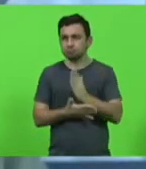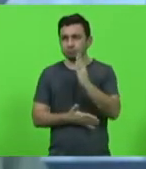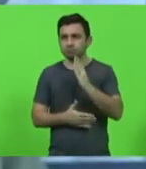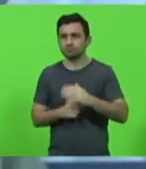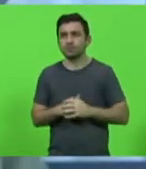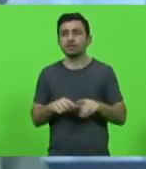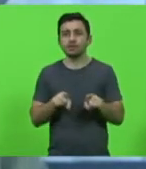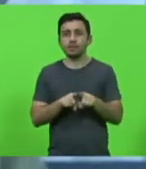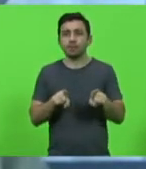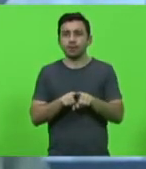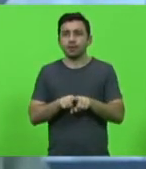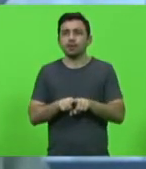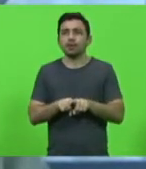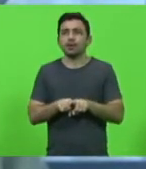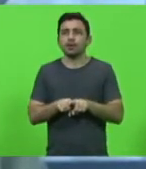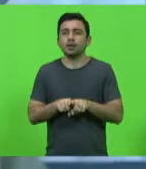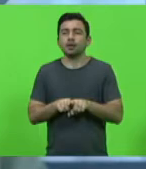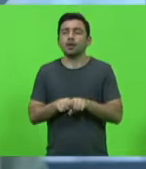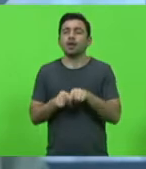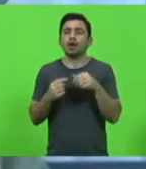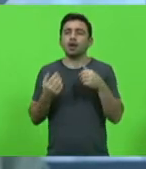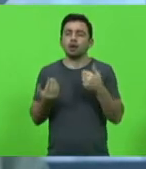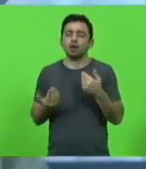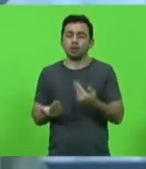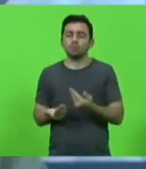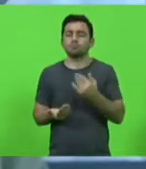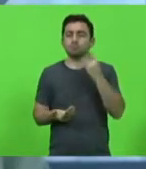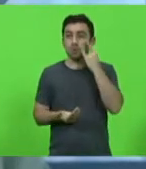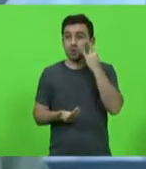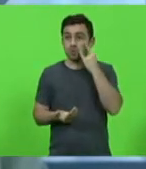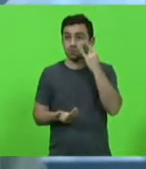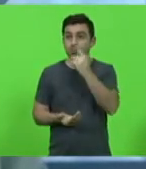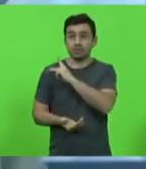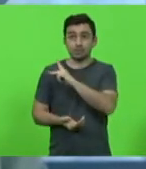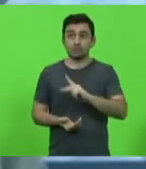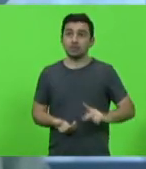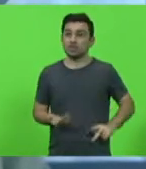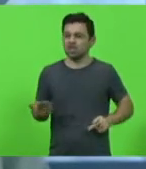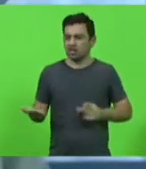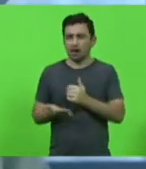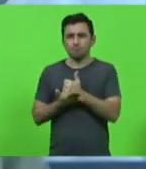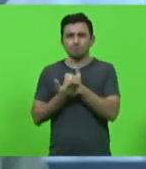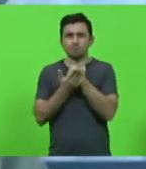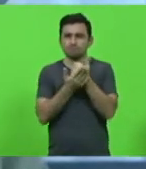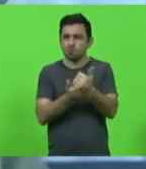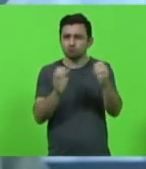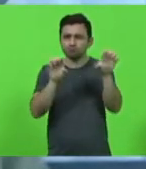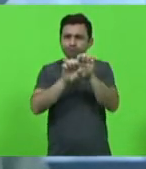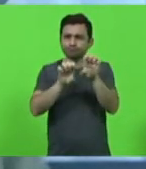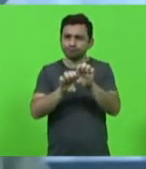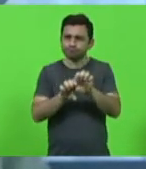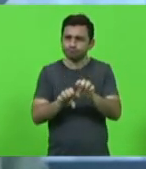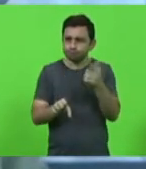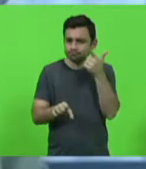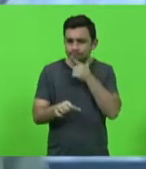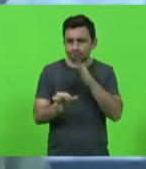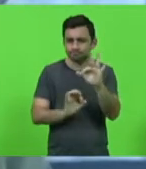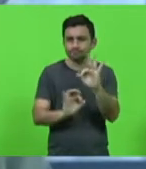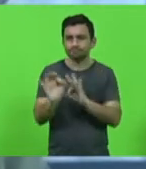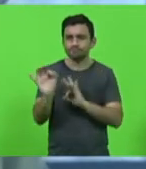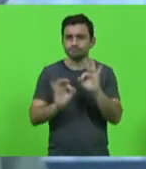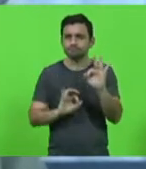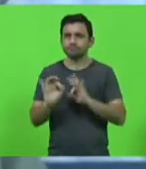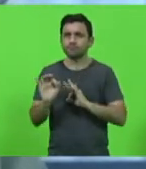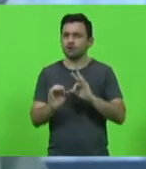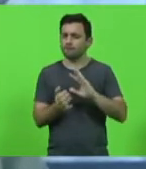ao nosso presidente Mauro de Nadal, que nos deu todo o apoio para estruturarmos o observatório. Não